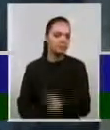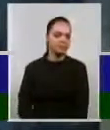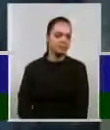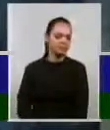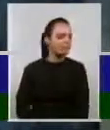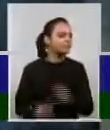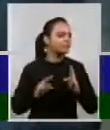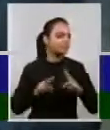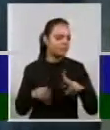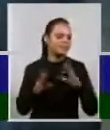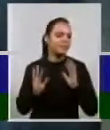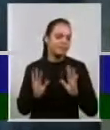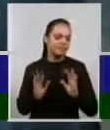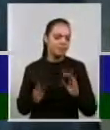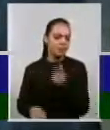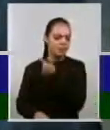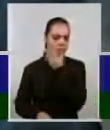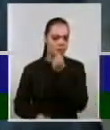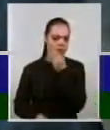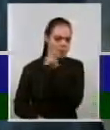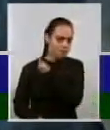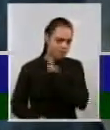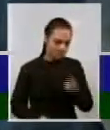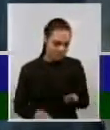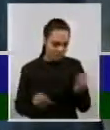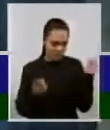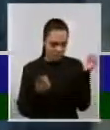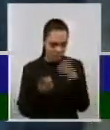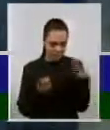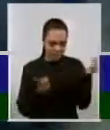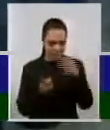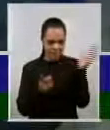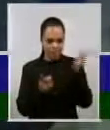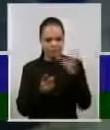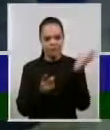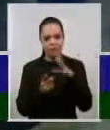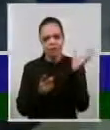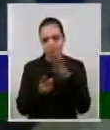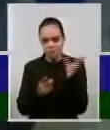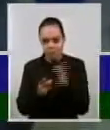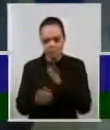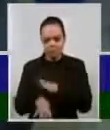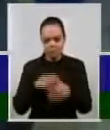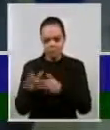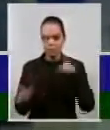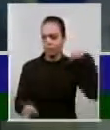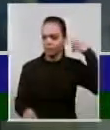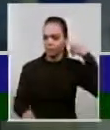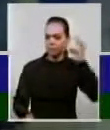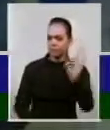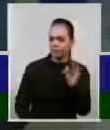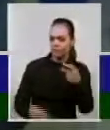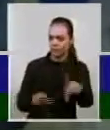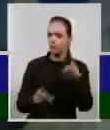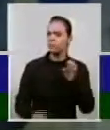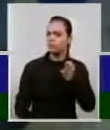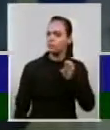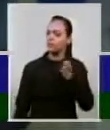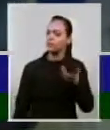pelo contrário. O governador tem influência muito grande sobre todos os deputados federais do seu